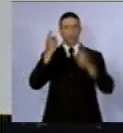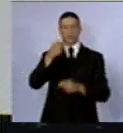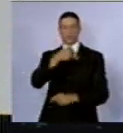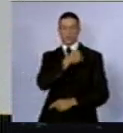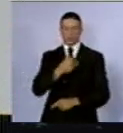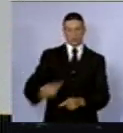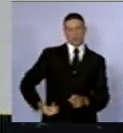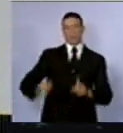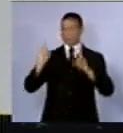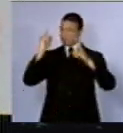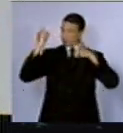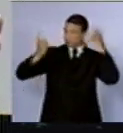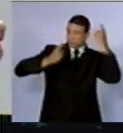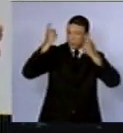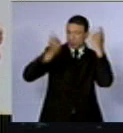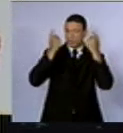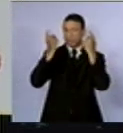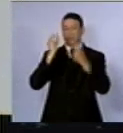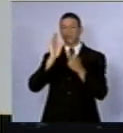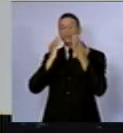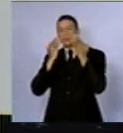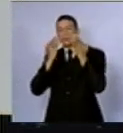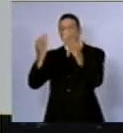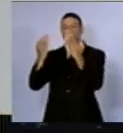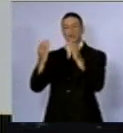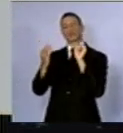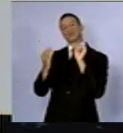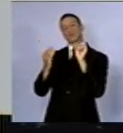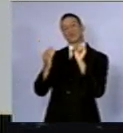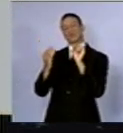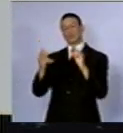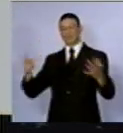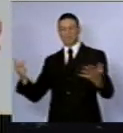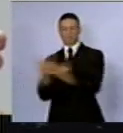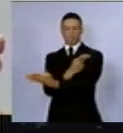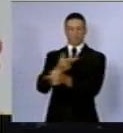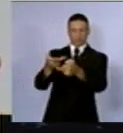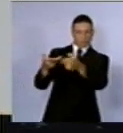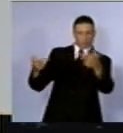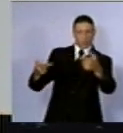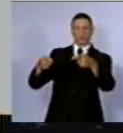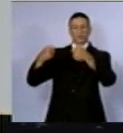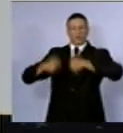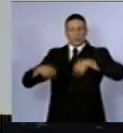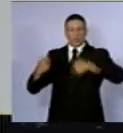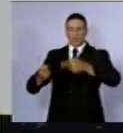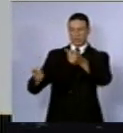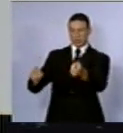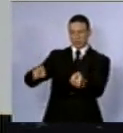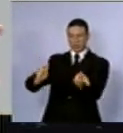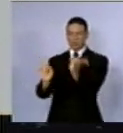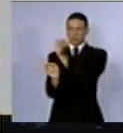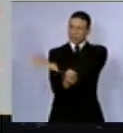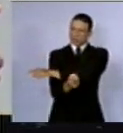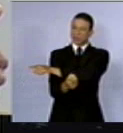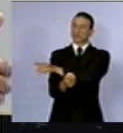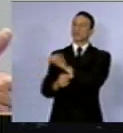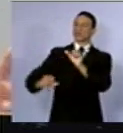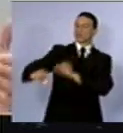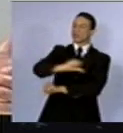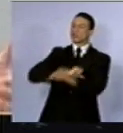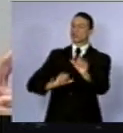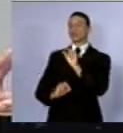e que mostra que nesses casos enfim a necessidade de inversão do ónus da prova que